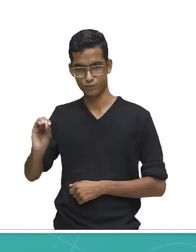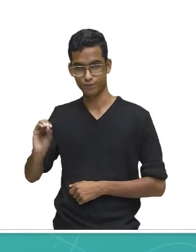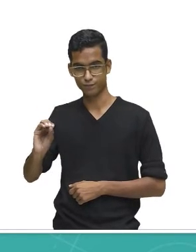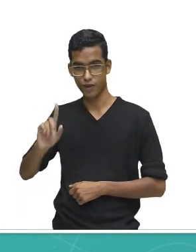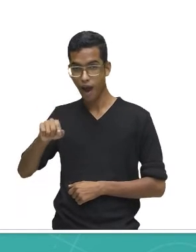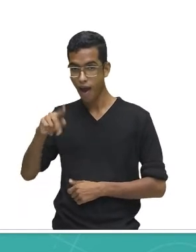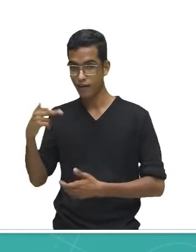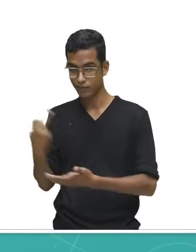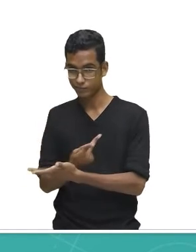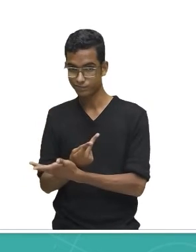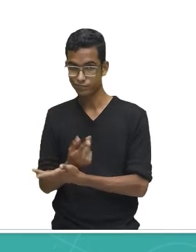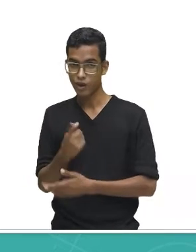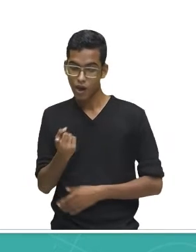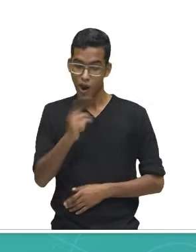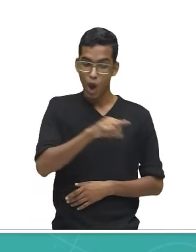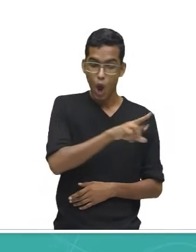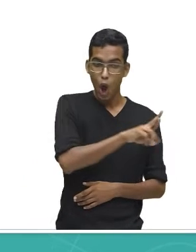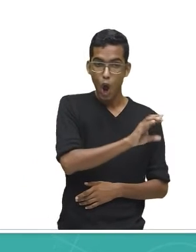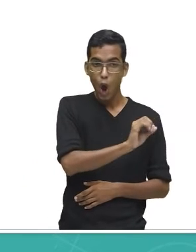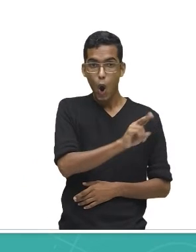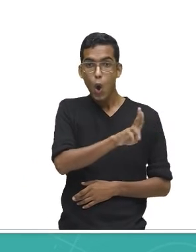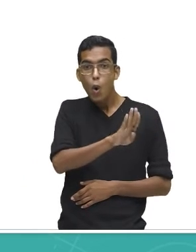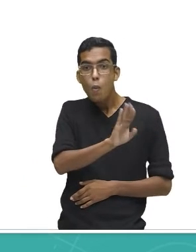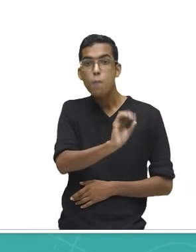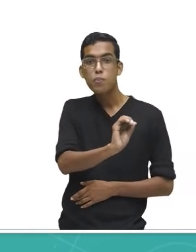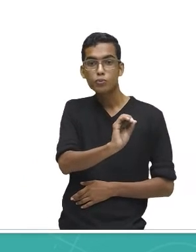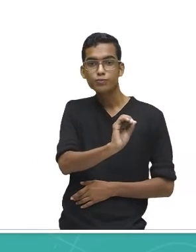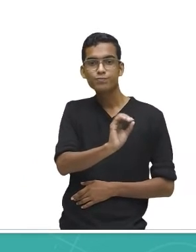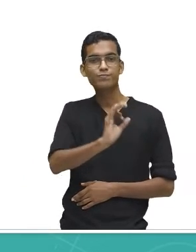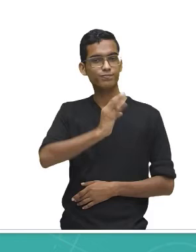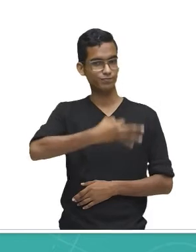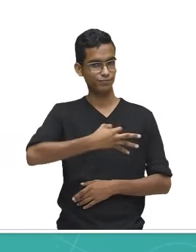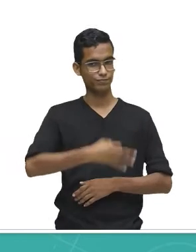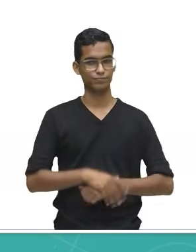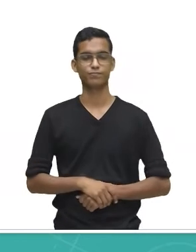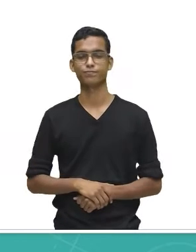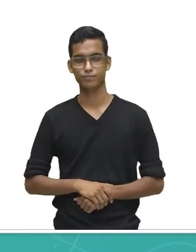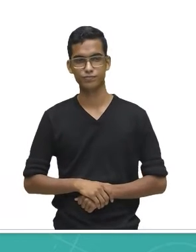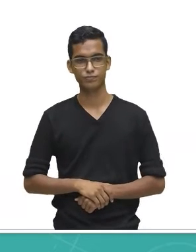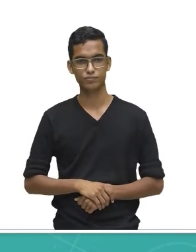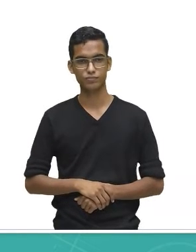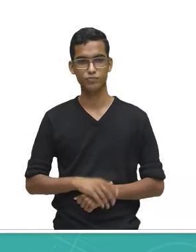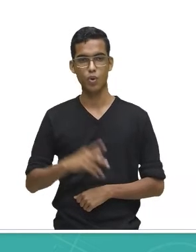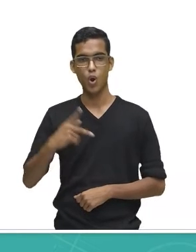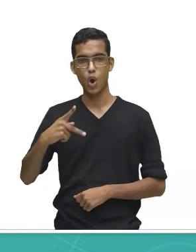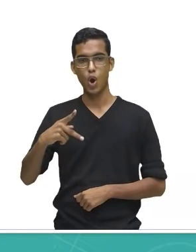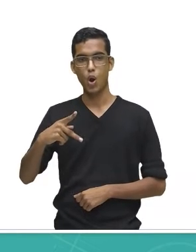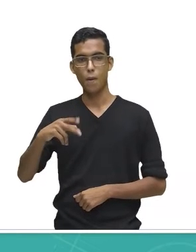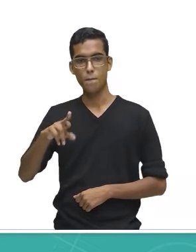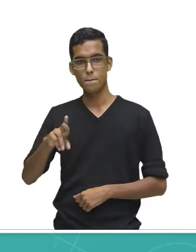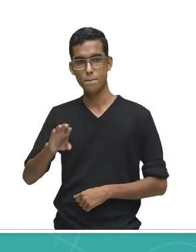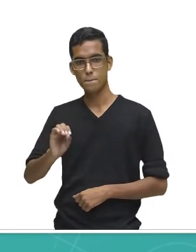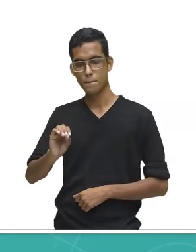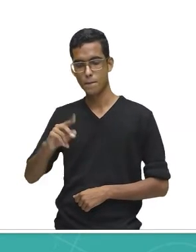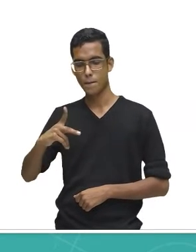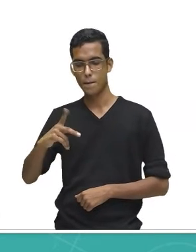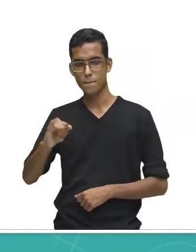E propriedade, ao invés de propriedade. Então,